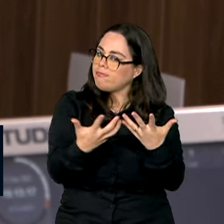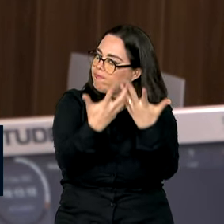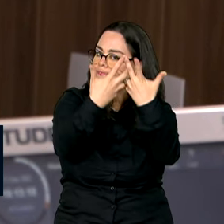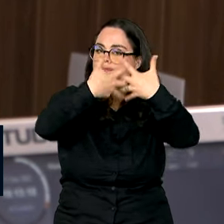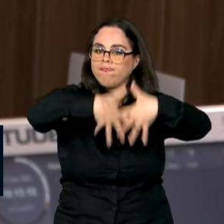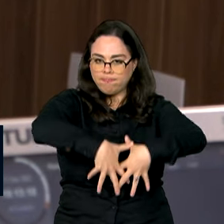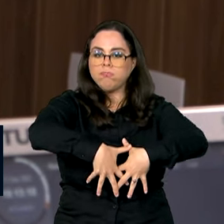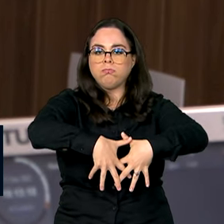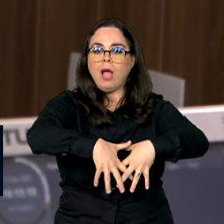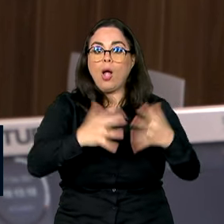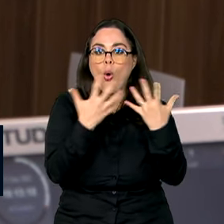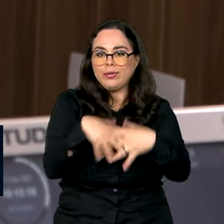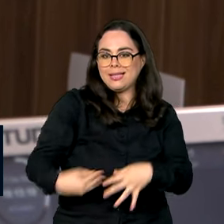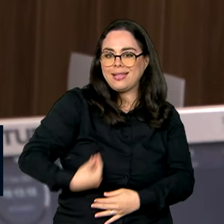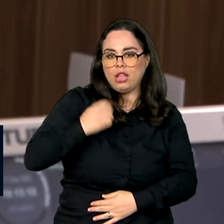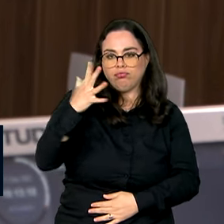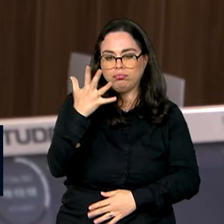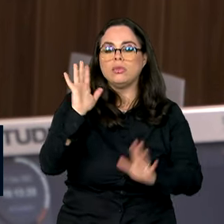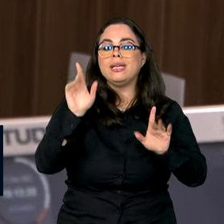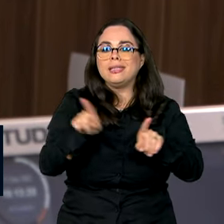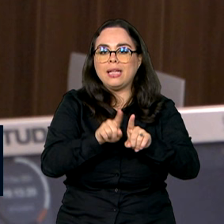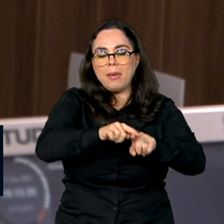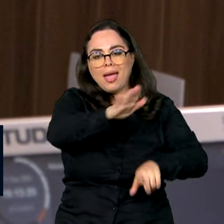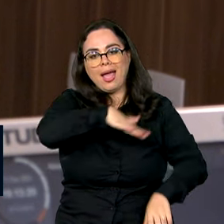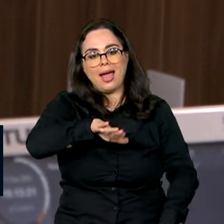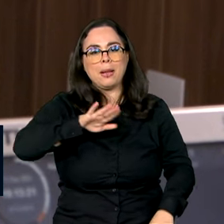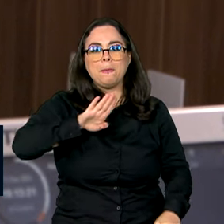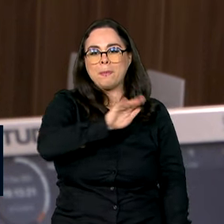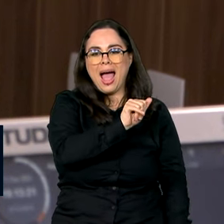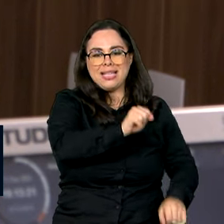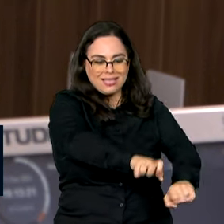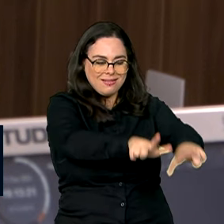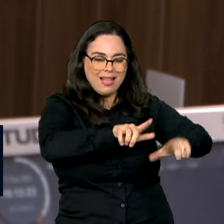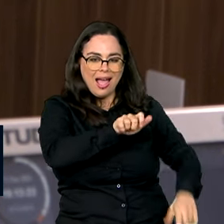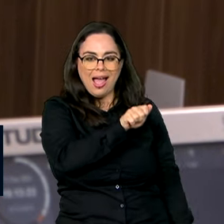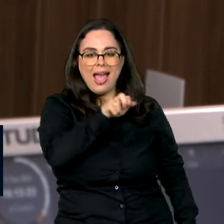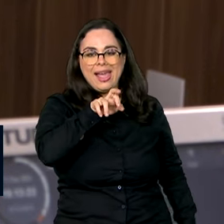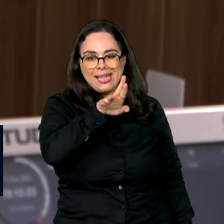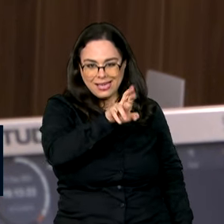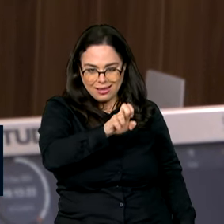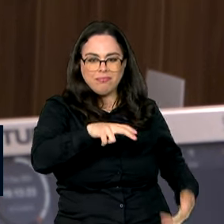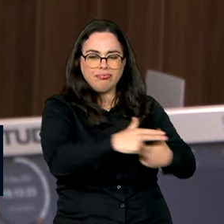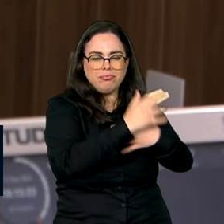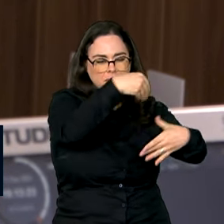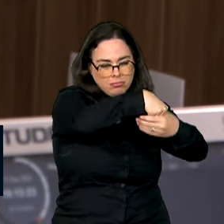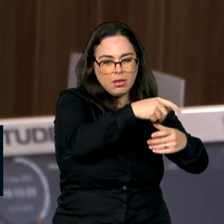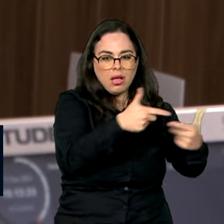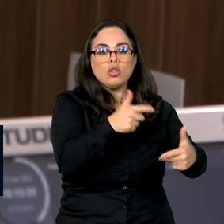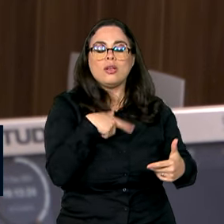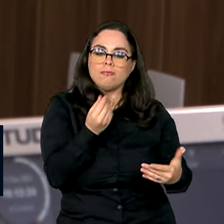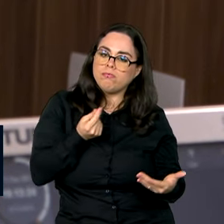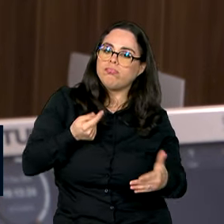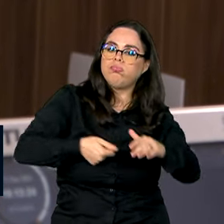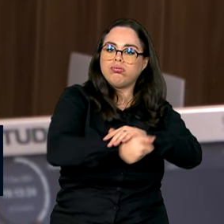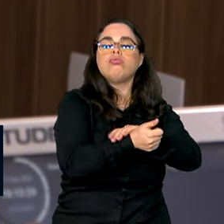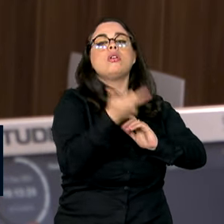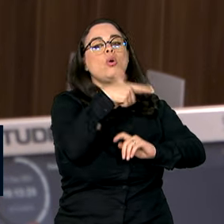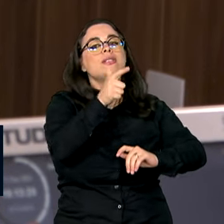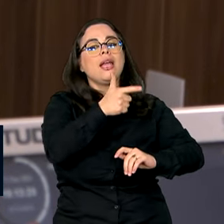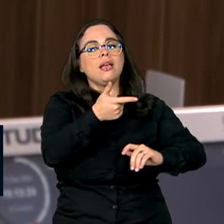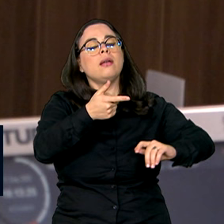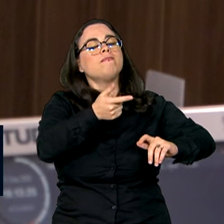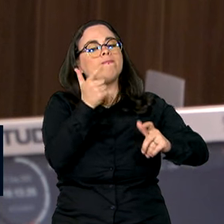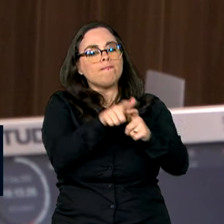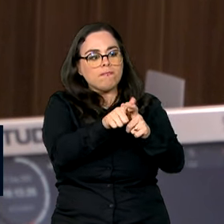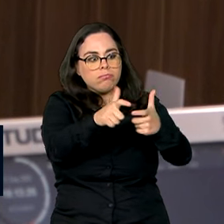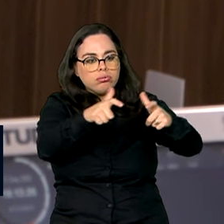em plena reforma. E na base aérea nós estamos investindo bastante ali para aumentar a capacidade de recepção dos chefes de